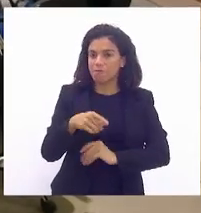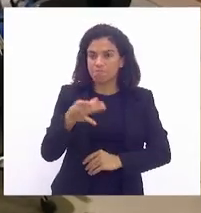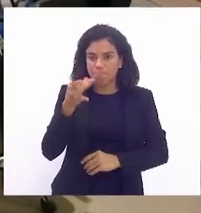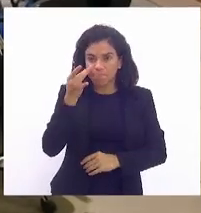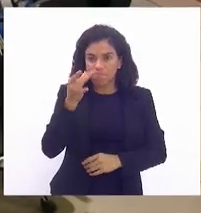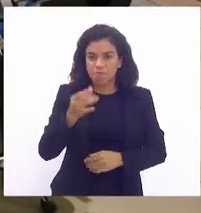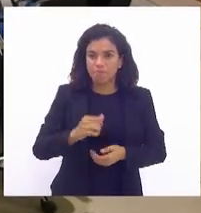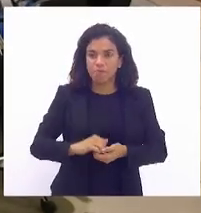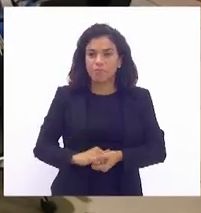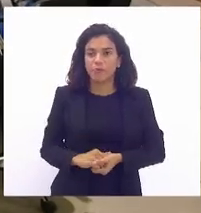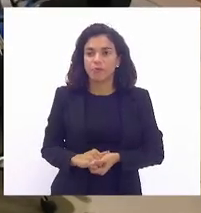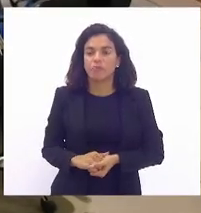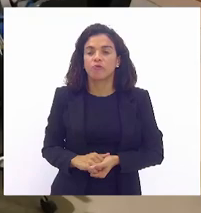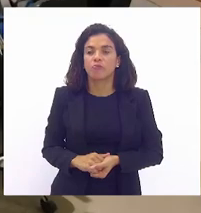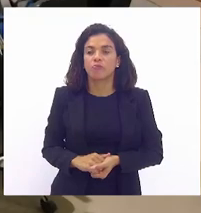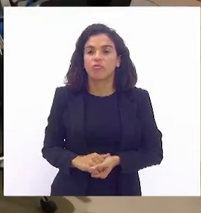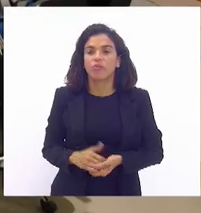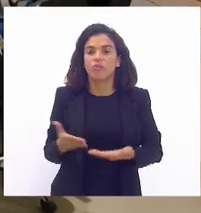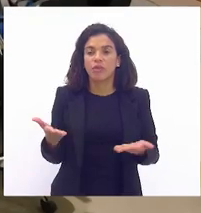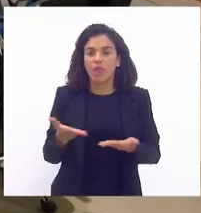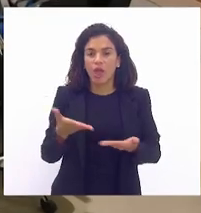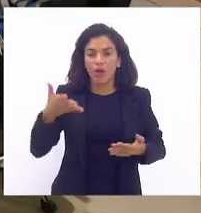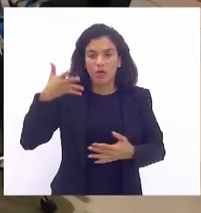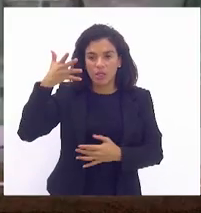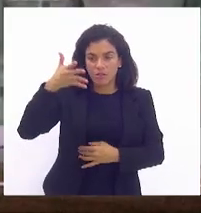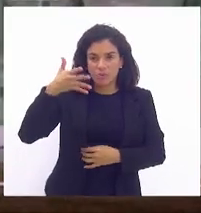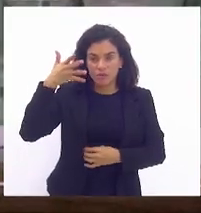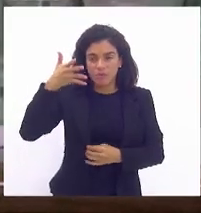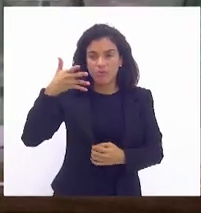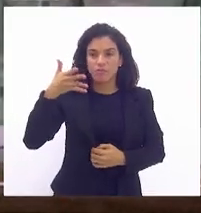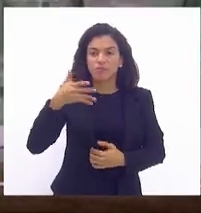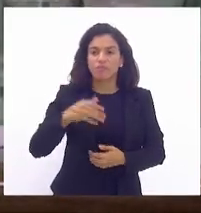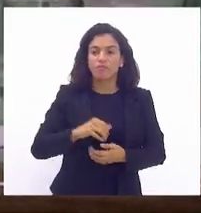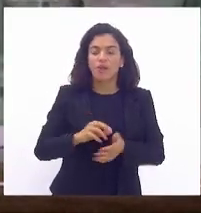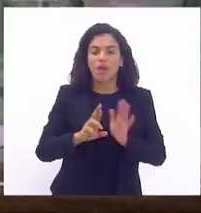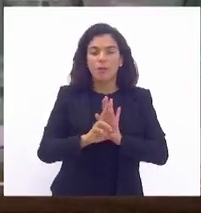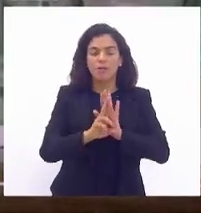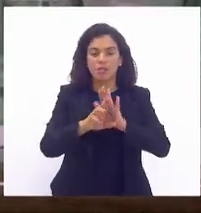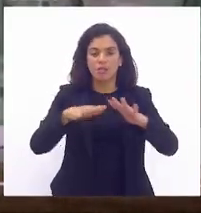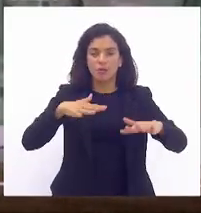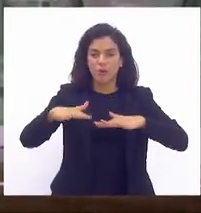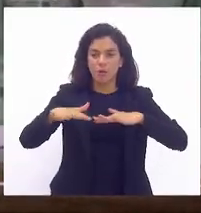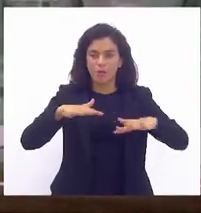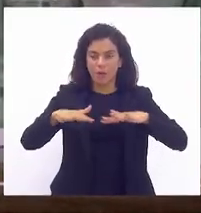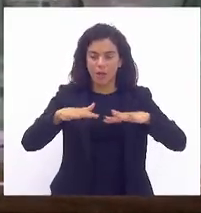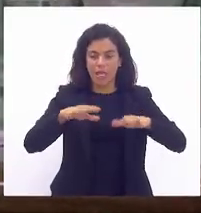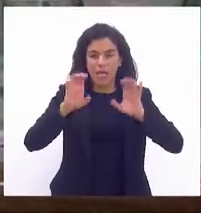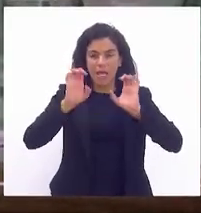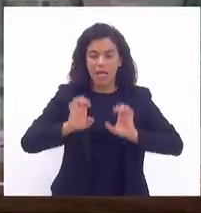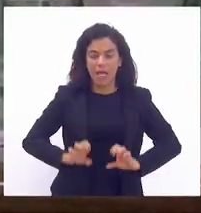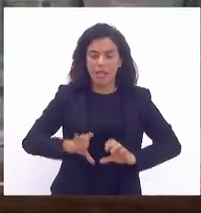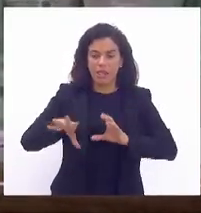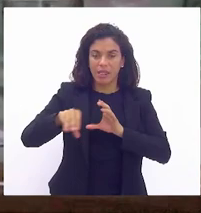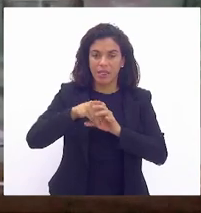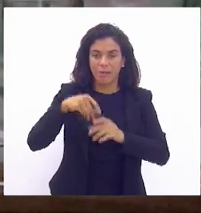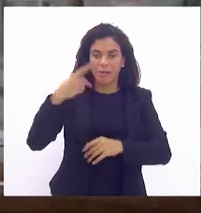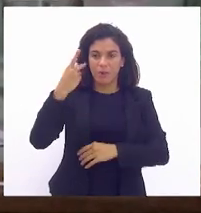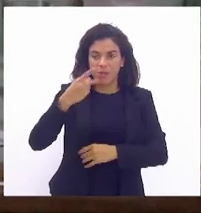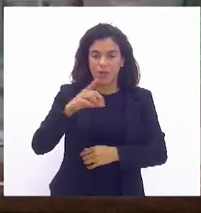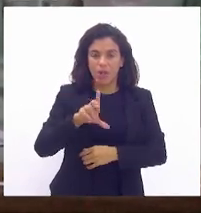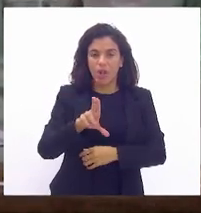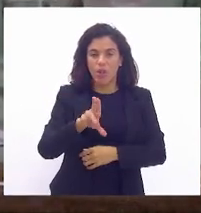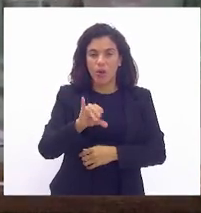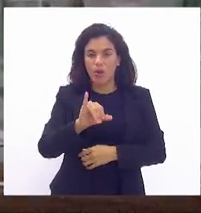certeza. Obrigado. Vou passar aqui a palavra agora ao representante do Movimento Ética na Política, o senhor Luiz